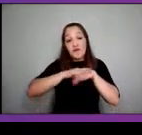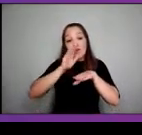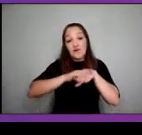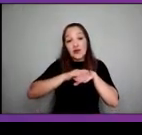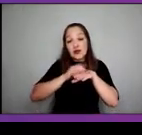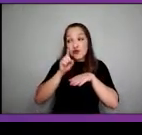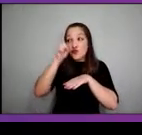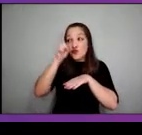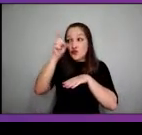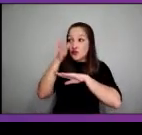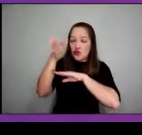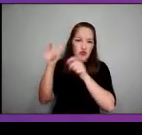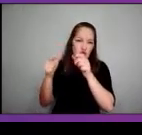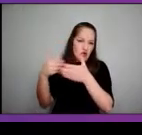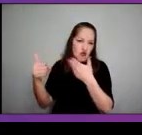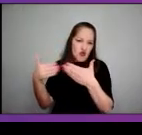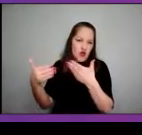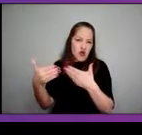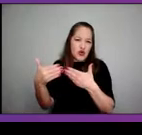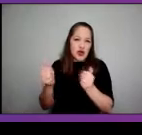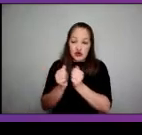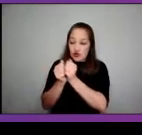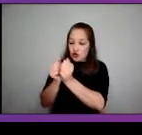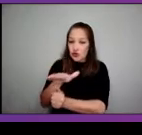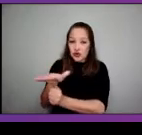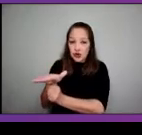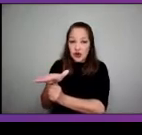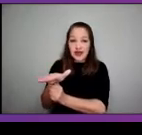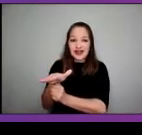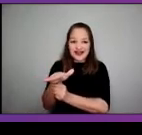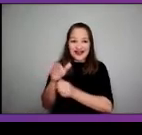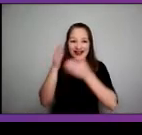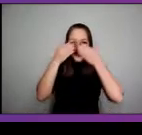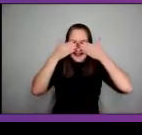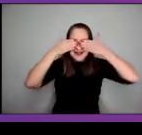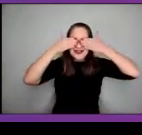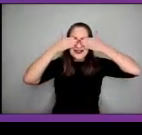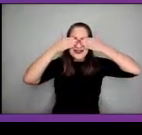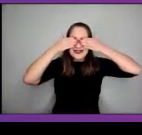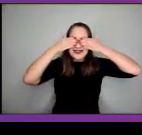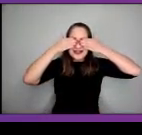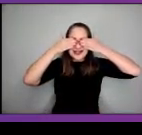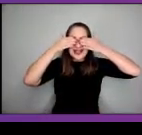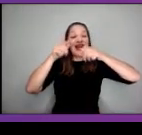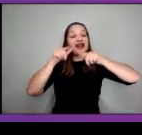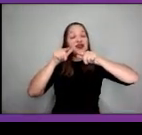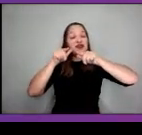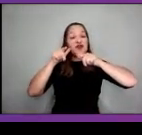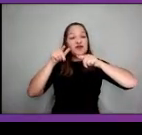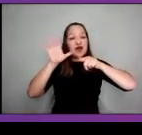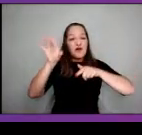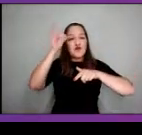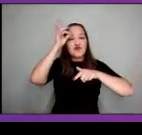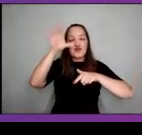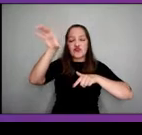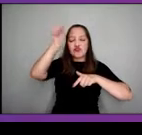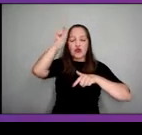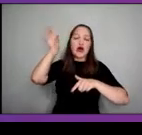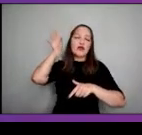lugar seja e com público de Cabral de olhos vendados para fazer Digamos fazer uma captura da paisagem sonora